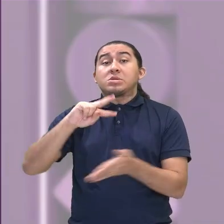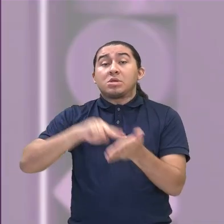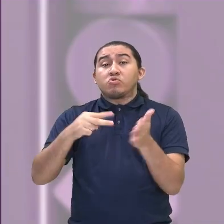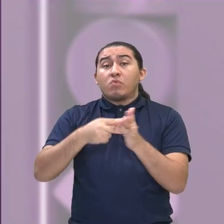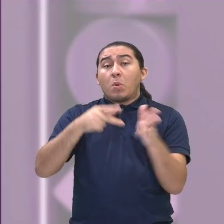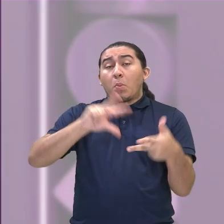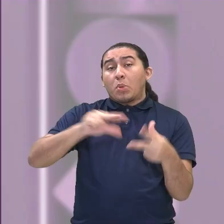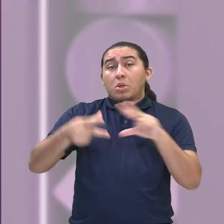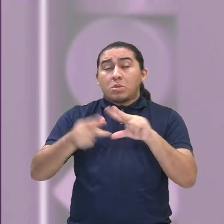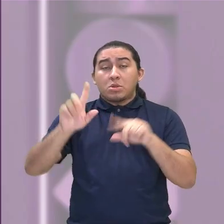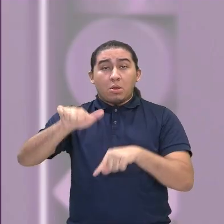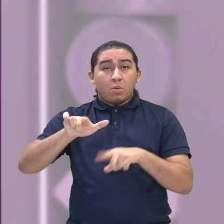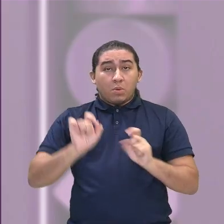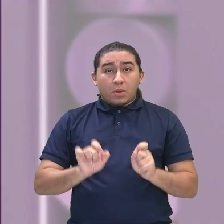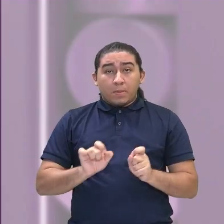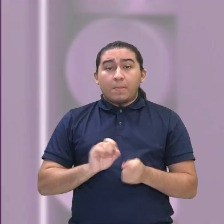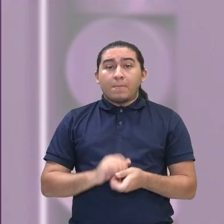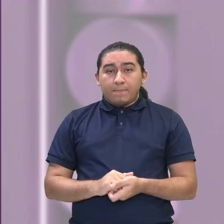Que é uma